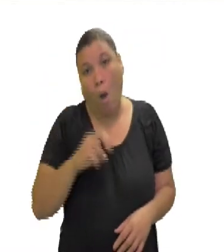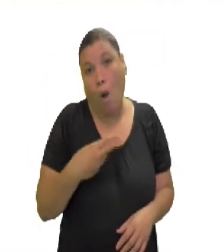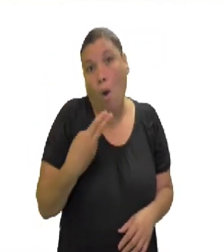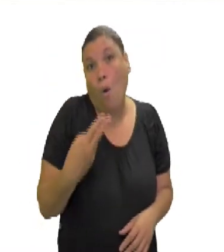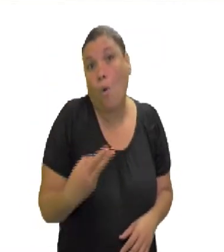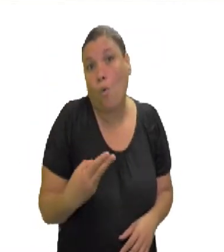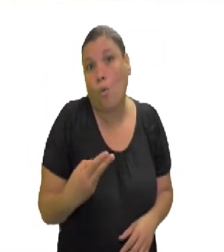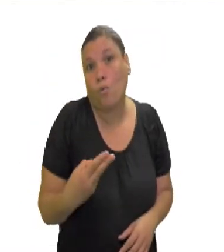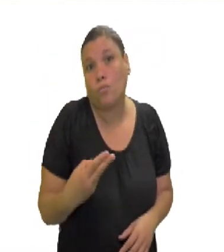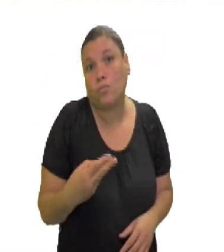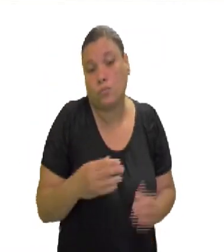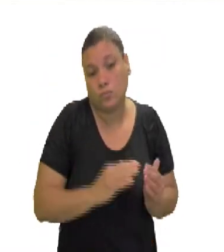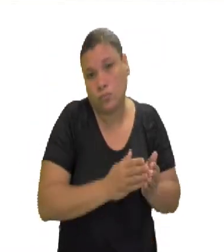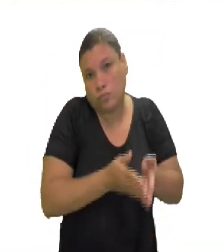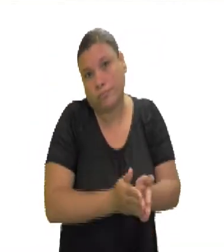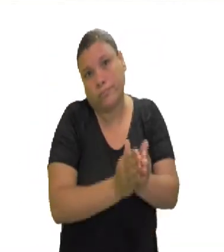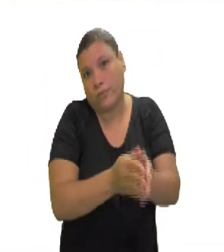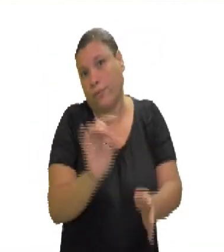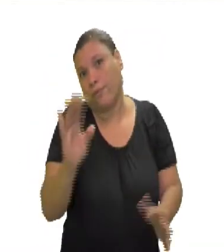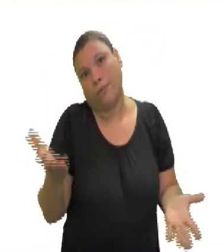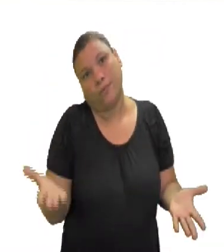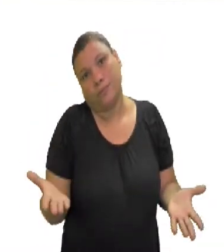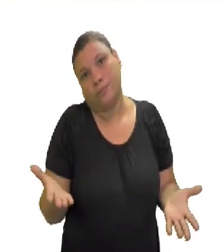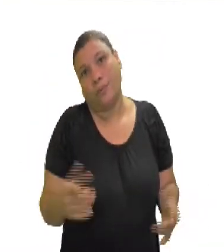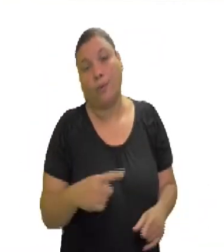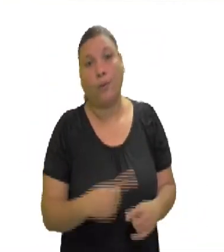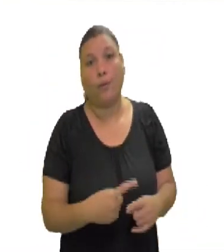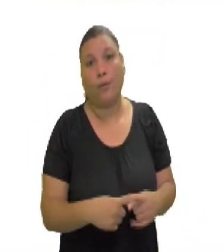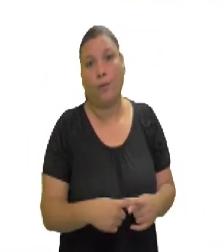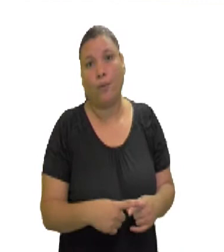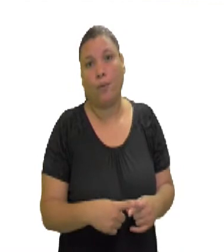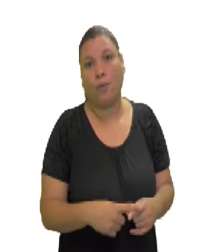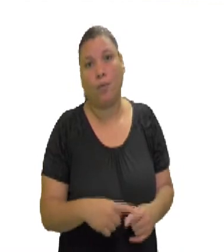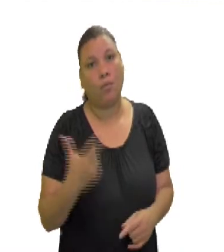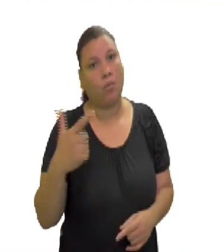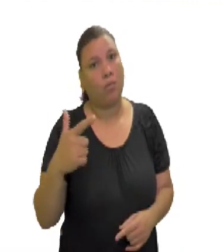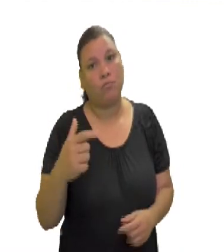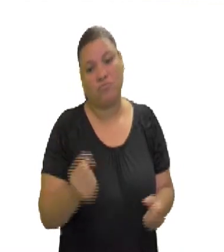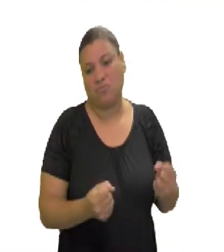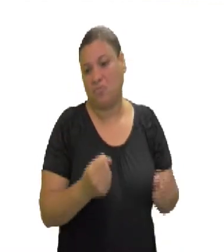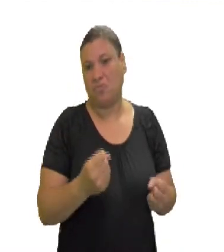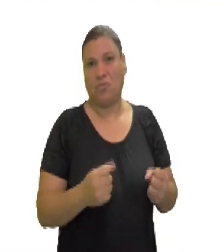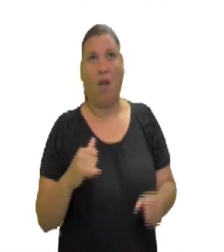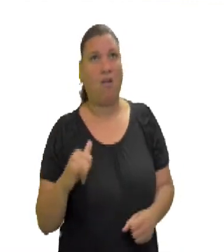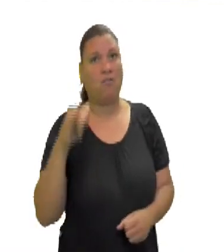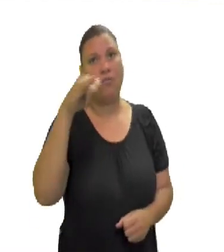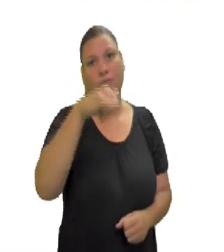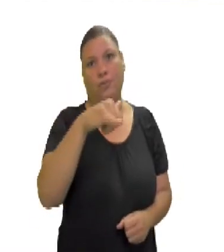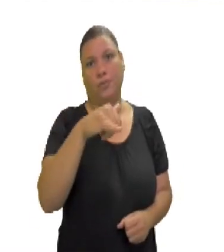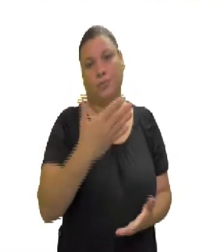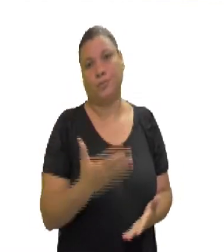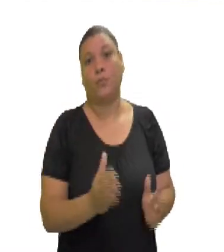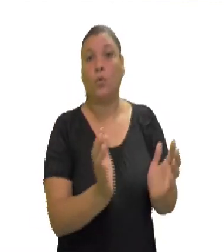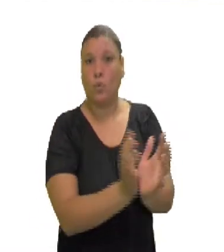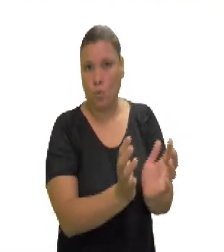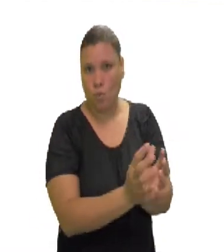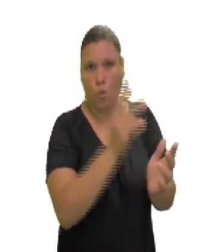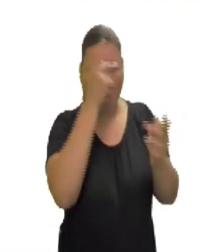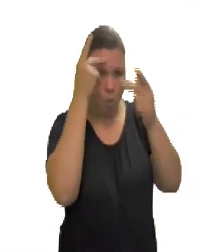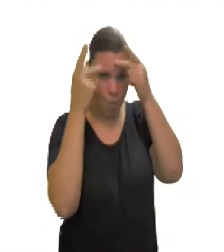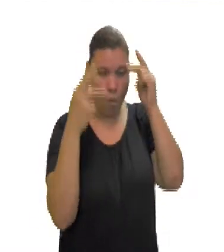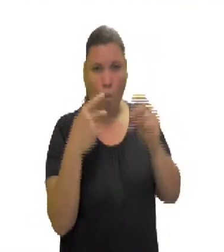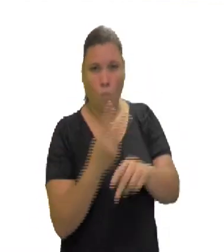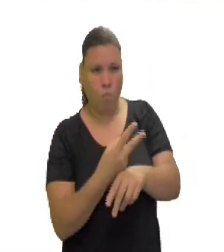E aí, os bandeirantes eram responsáveis por essa descoberta. Eles iam desbravar novas terras